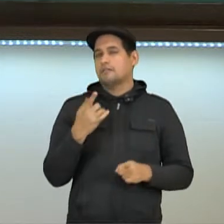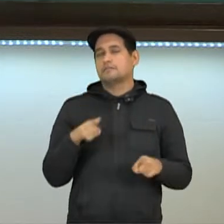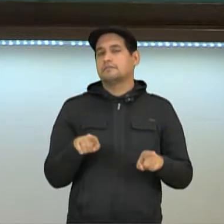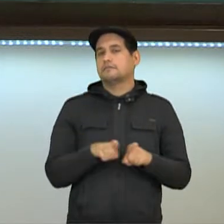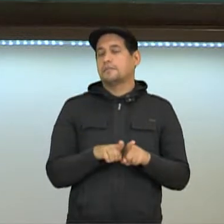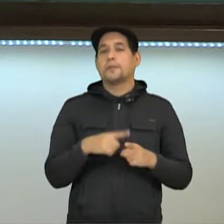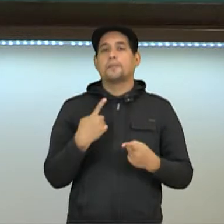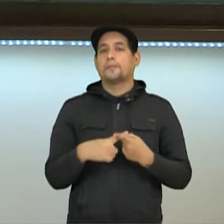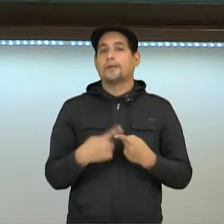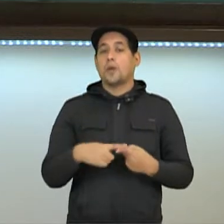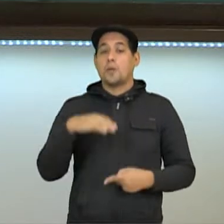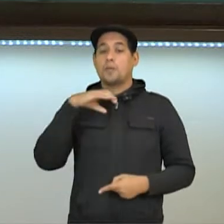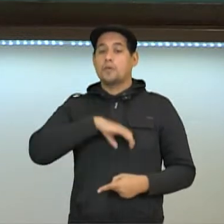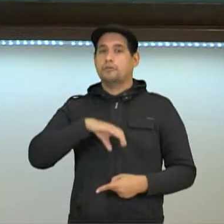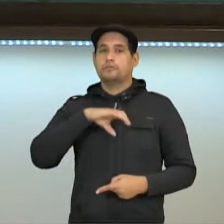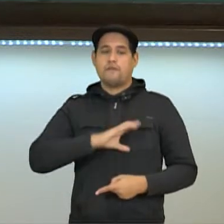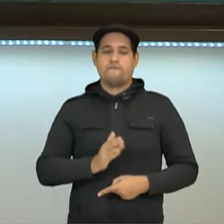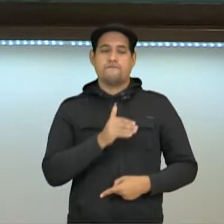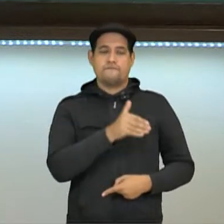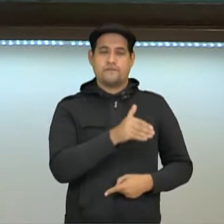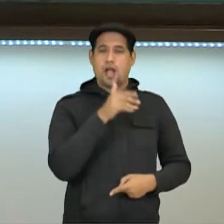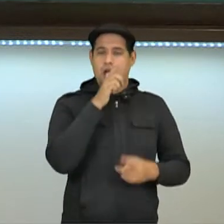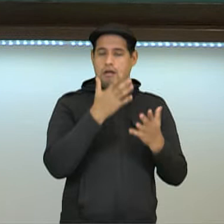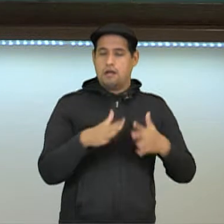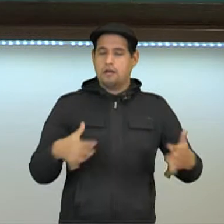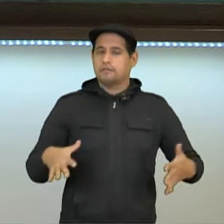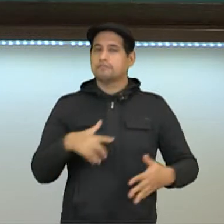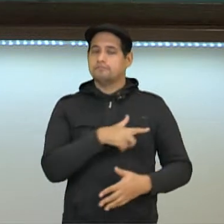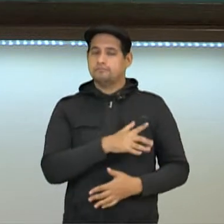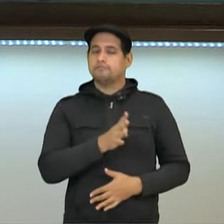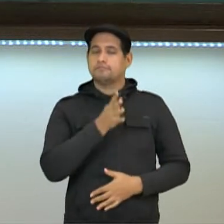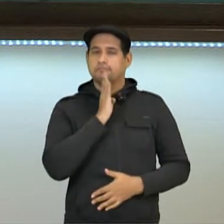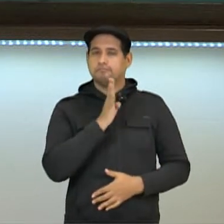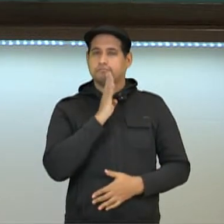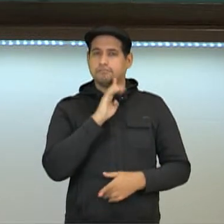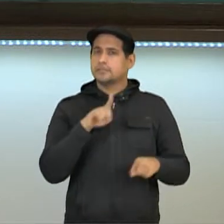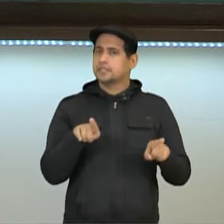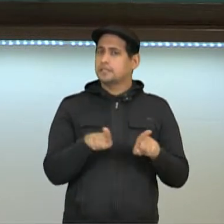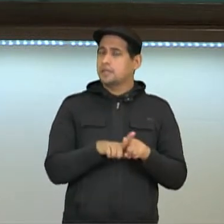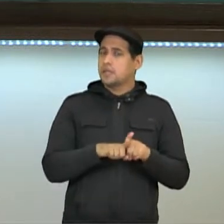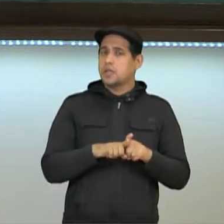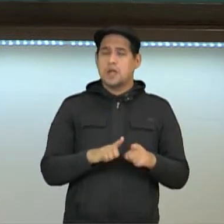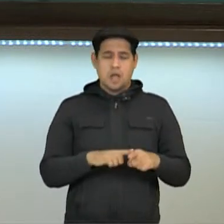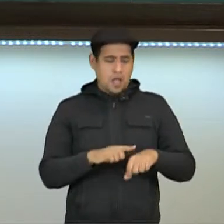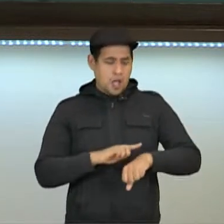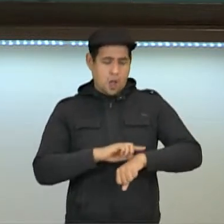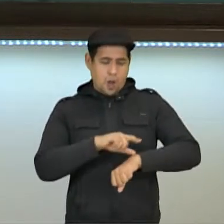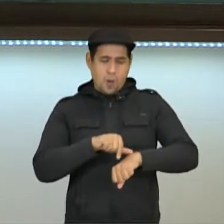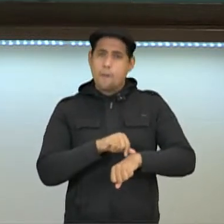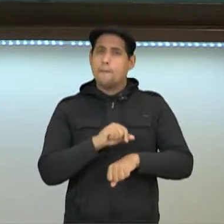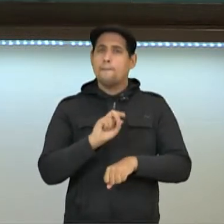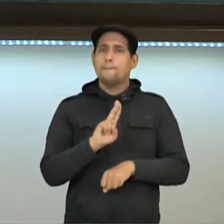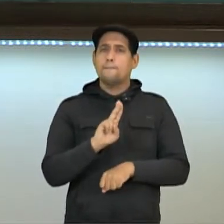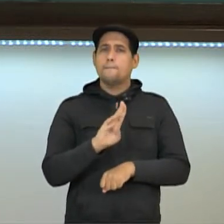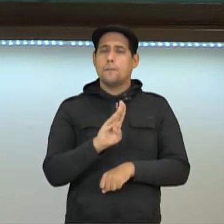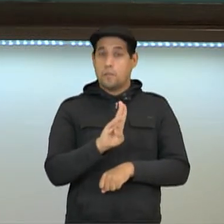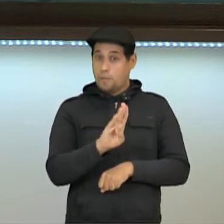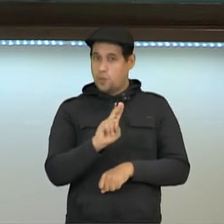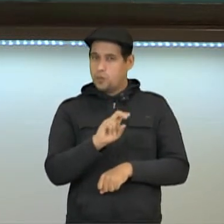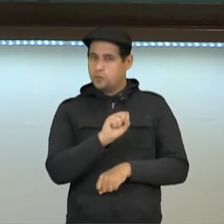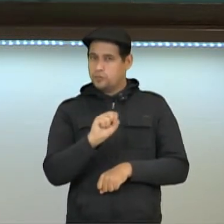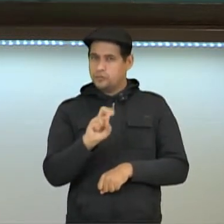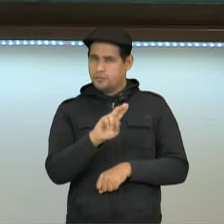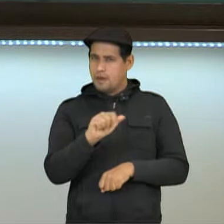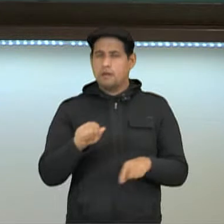os portugueses se lançassem ao alto mar. Eles tinham conhecimento, tinham a bússola, tinham o astrolábio, tinham o